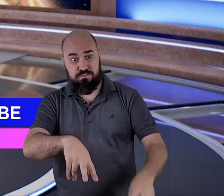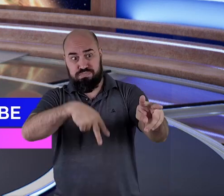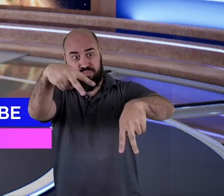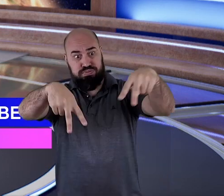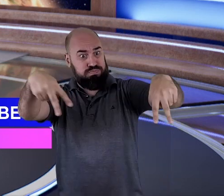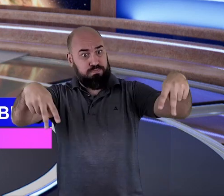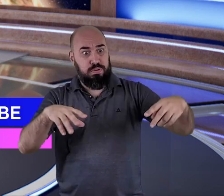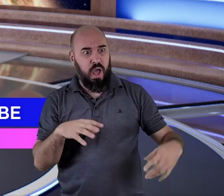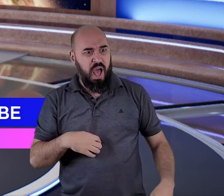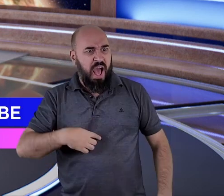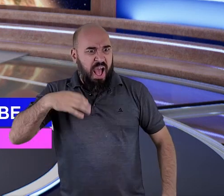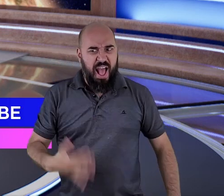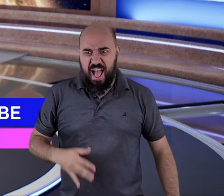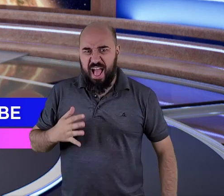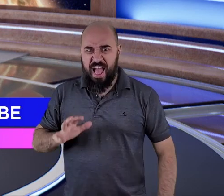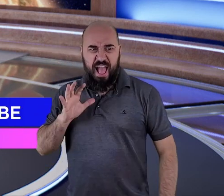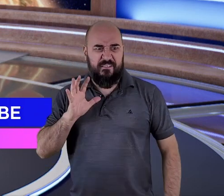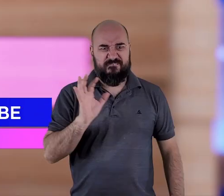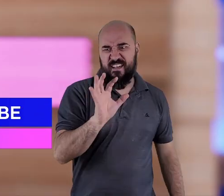final.